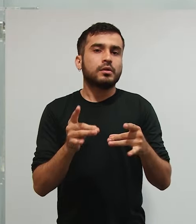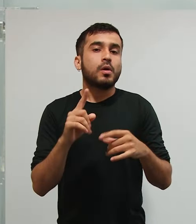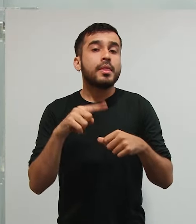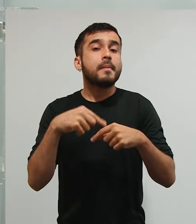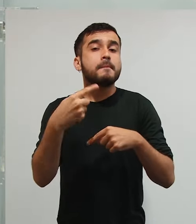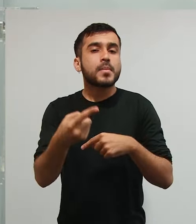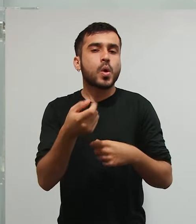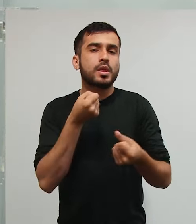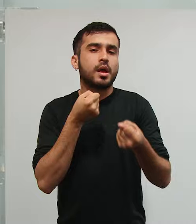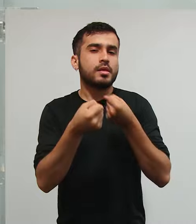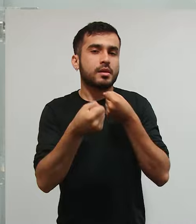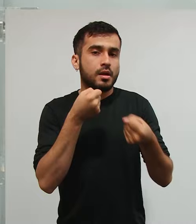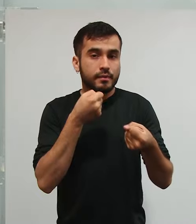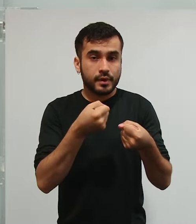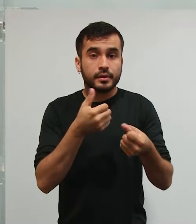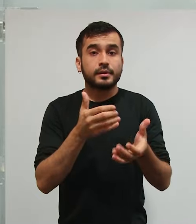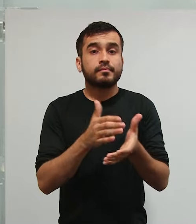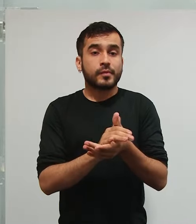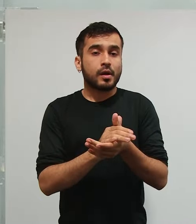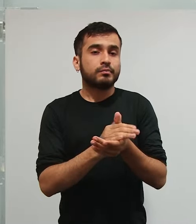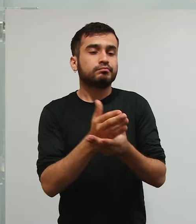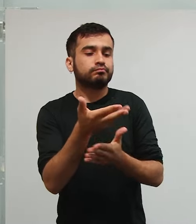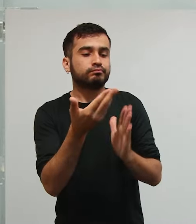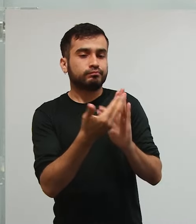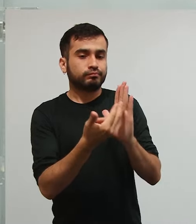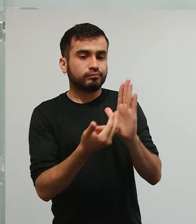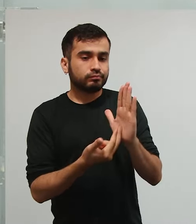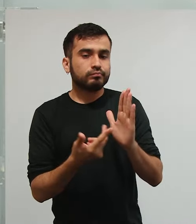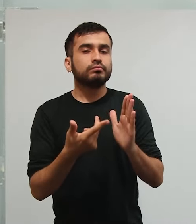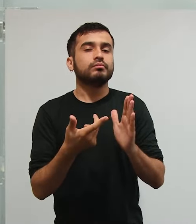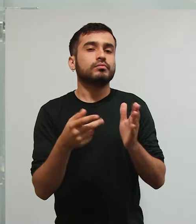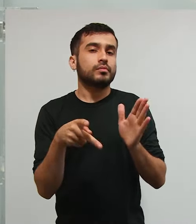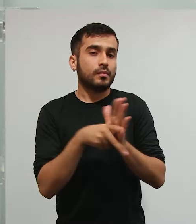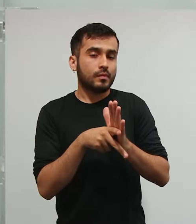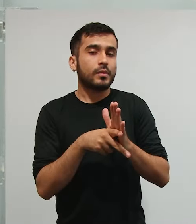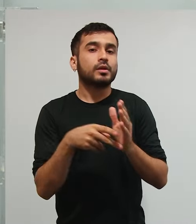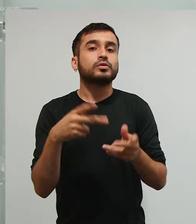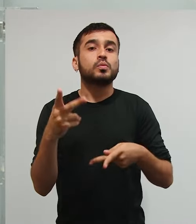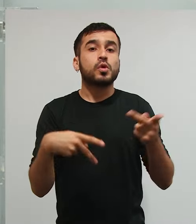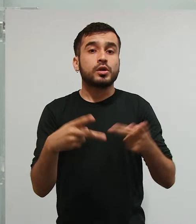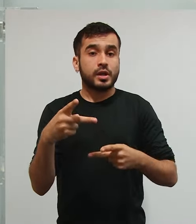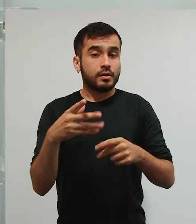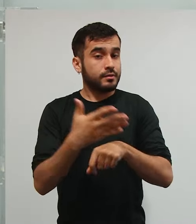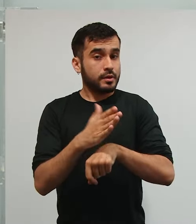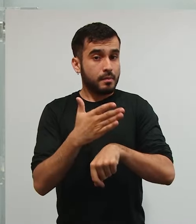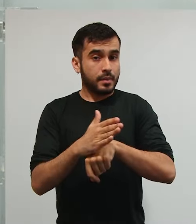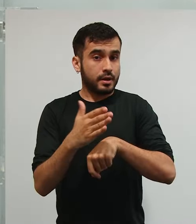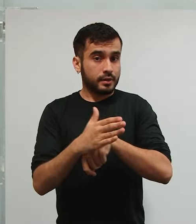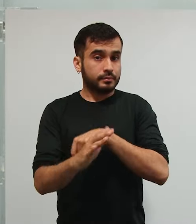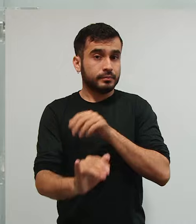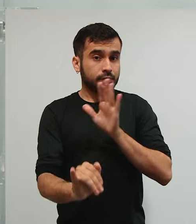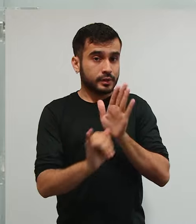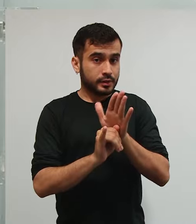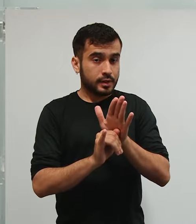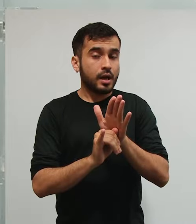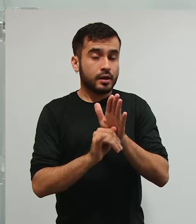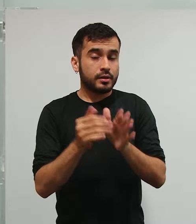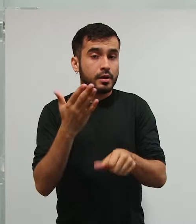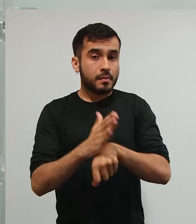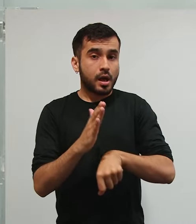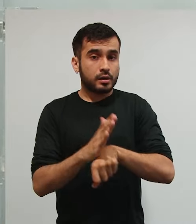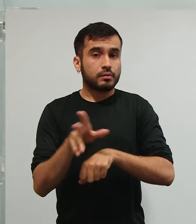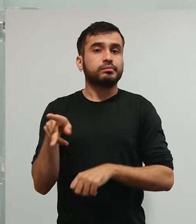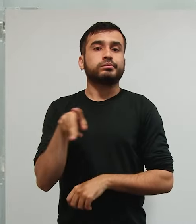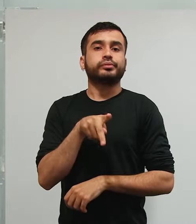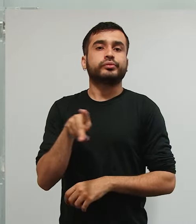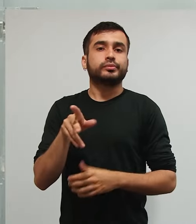elementos pós-entrevista. Então, de acordo com o roteiro didático que está disponível no projeto de práticas, identidade